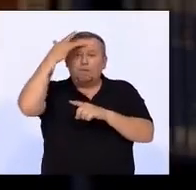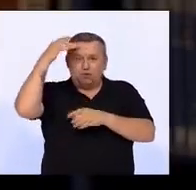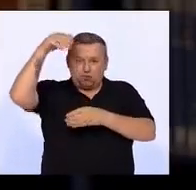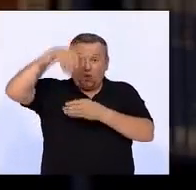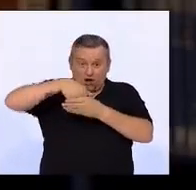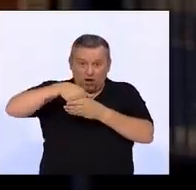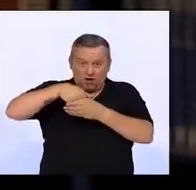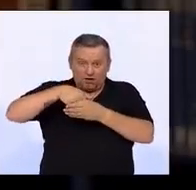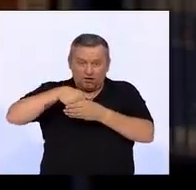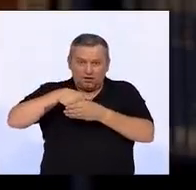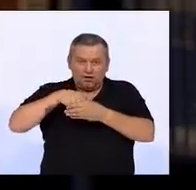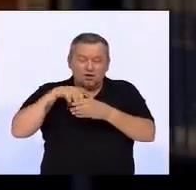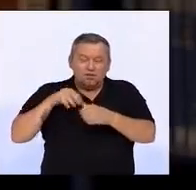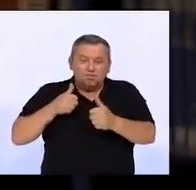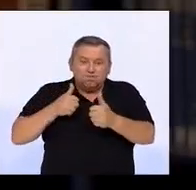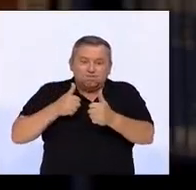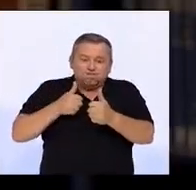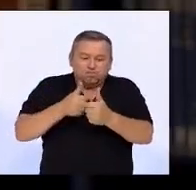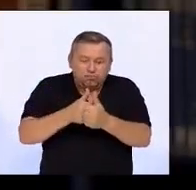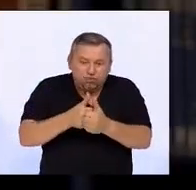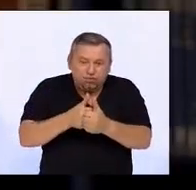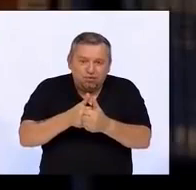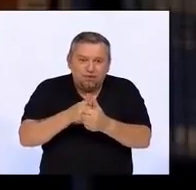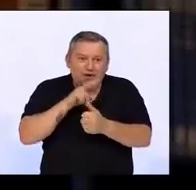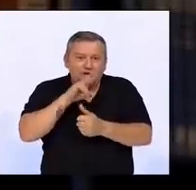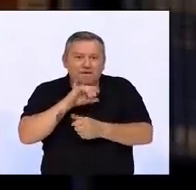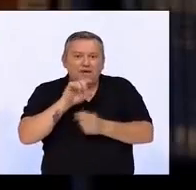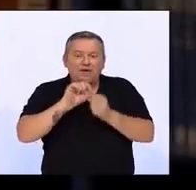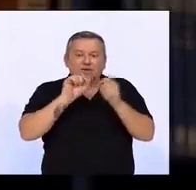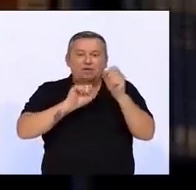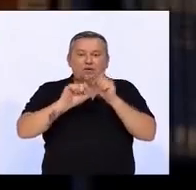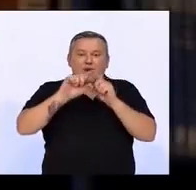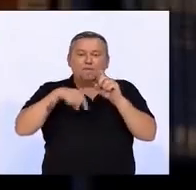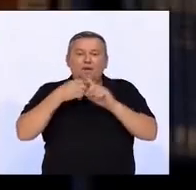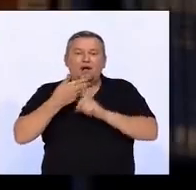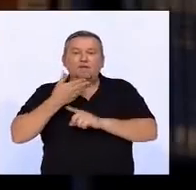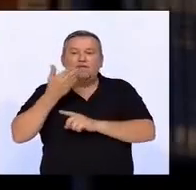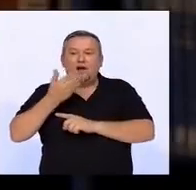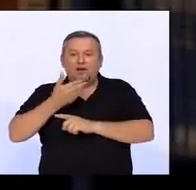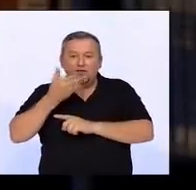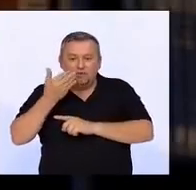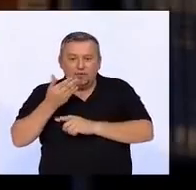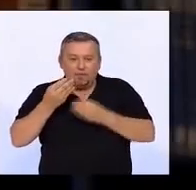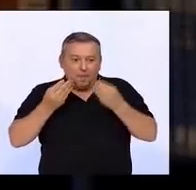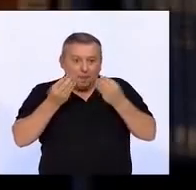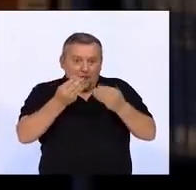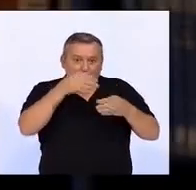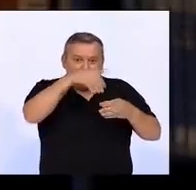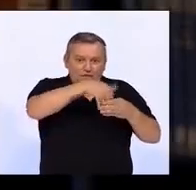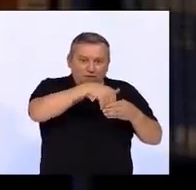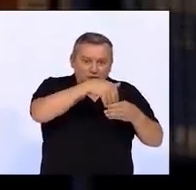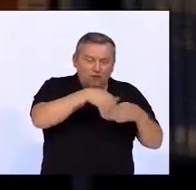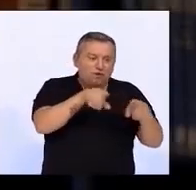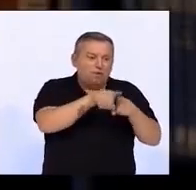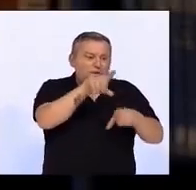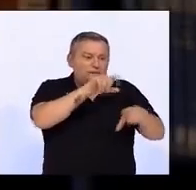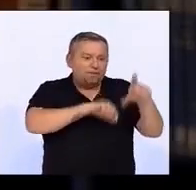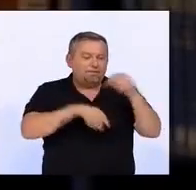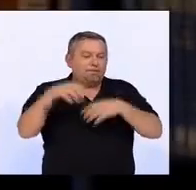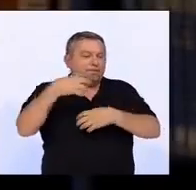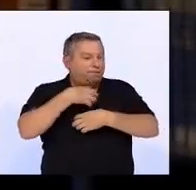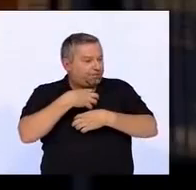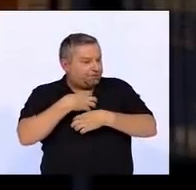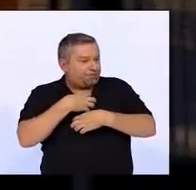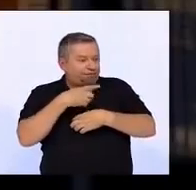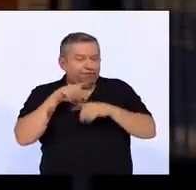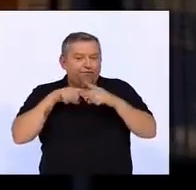uma campanha curta, ele vai mais facilmente encaminhar o seu voto e definir sua posição, eu